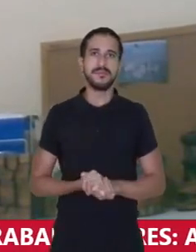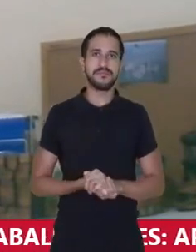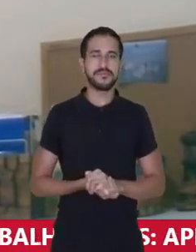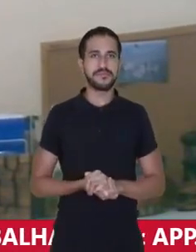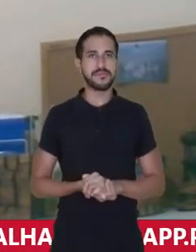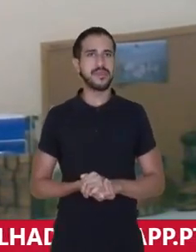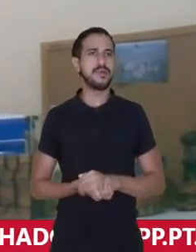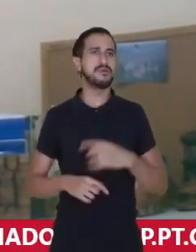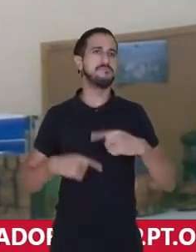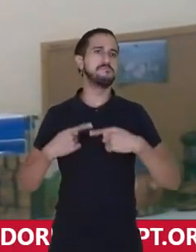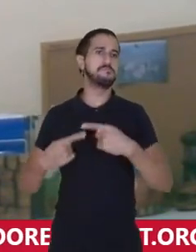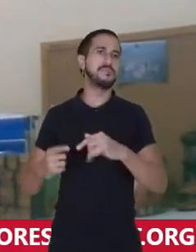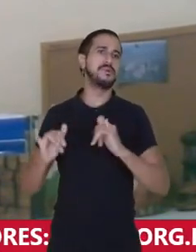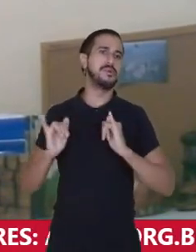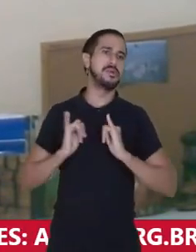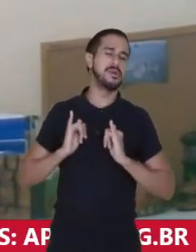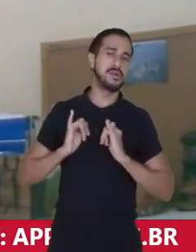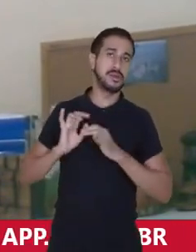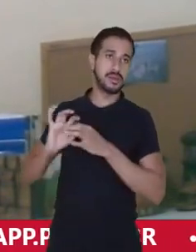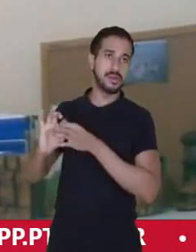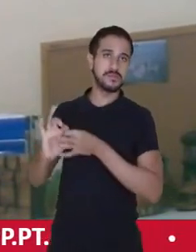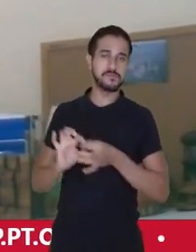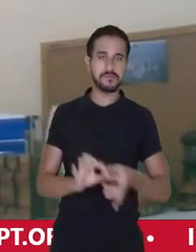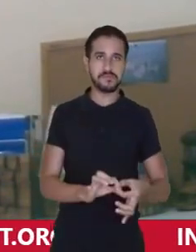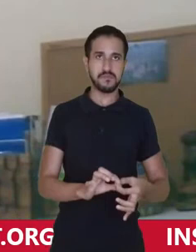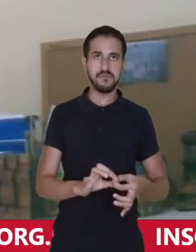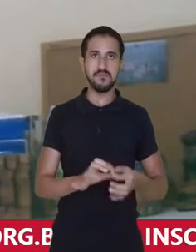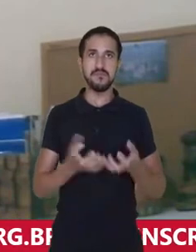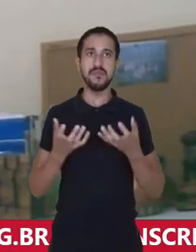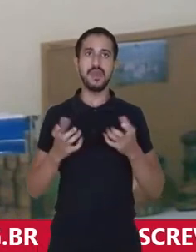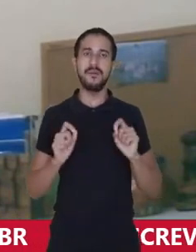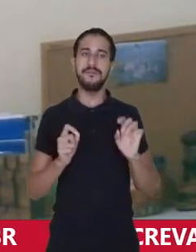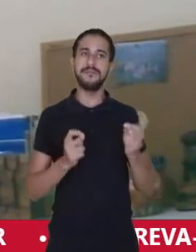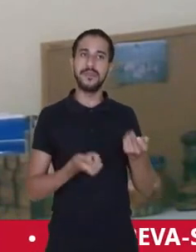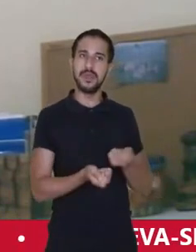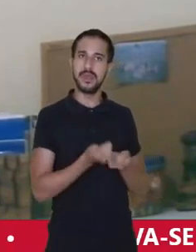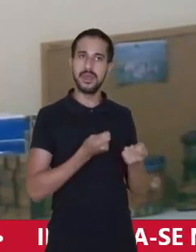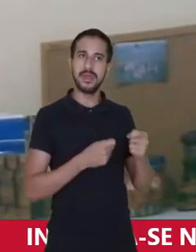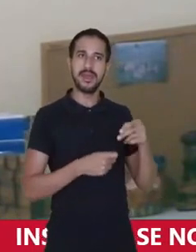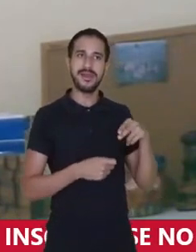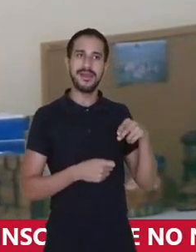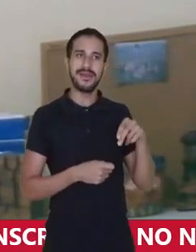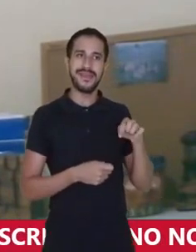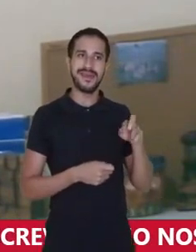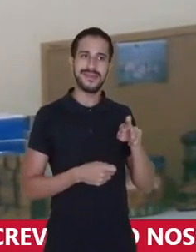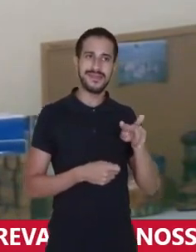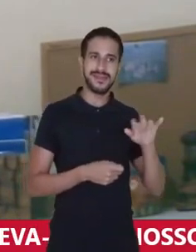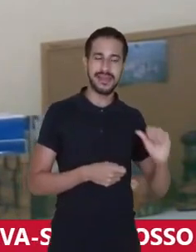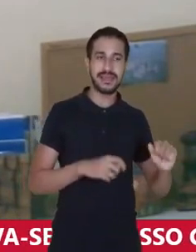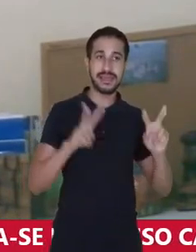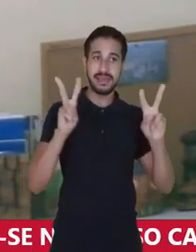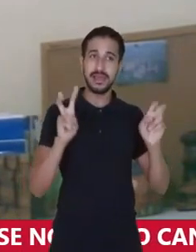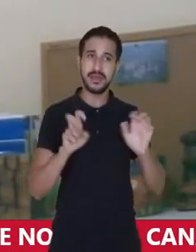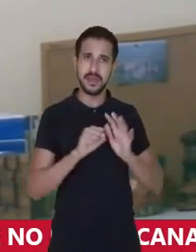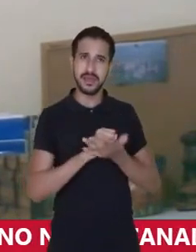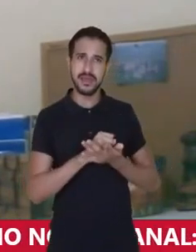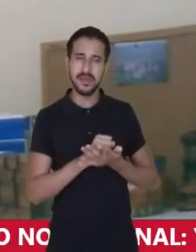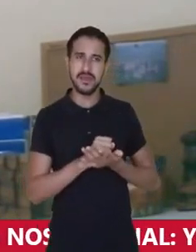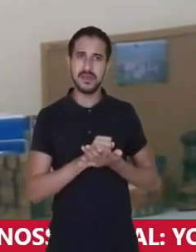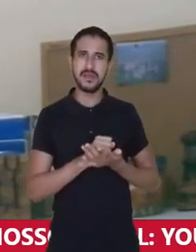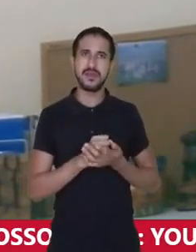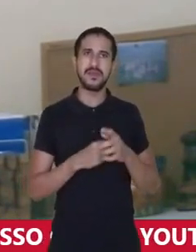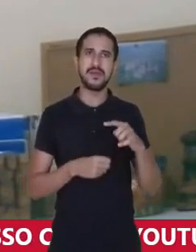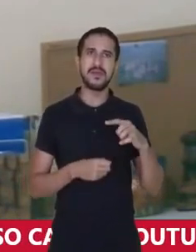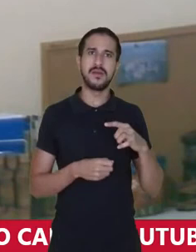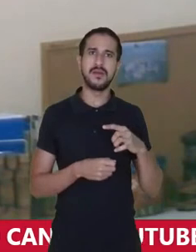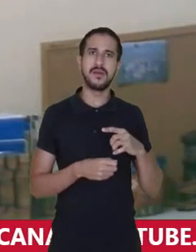deixar de lado a situação, né, e buscar controlar a narrativa, né, sobre a pandemia, o que nós